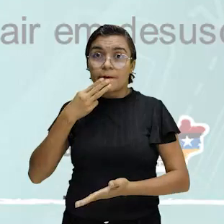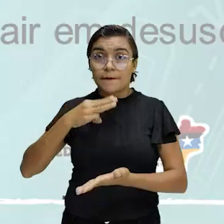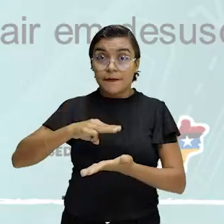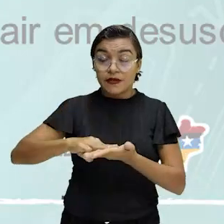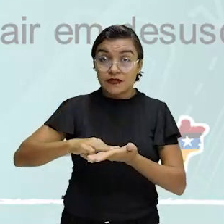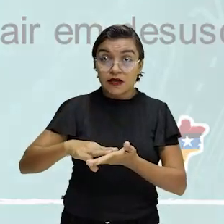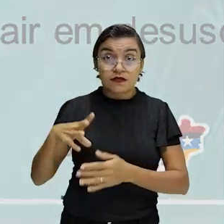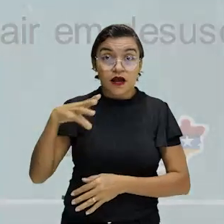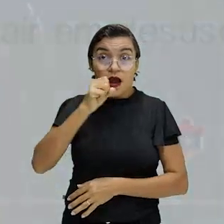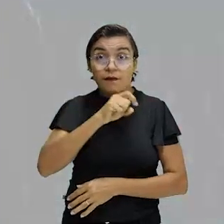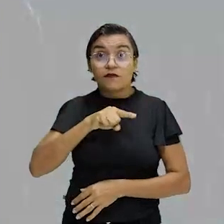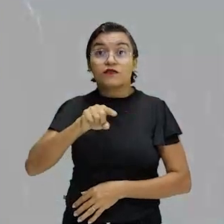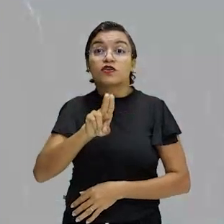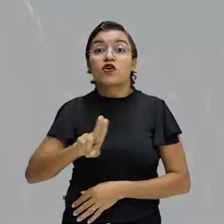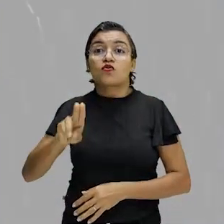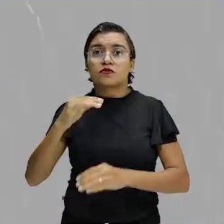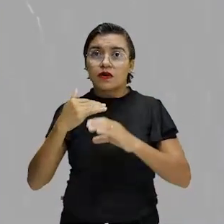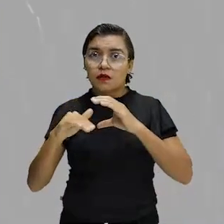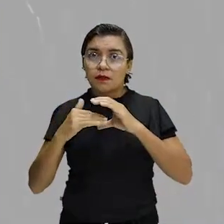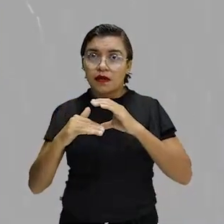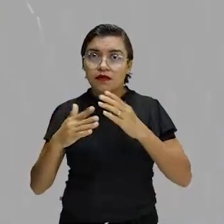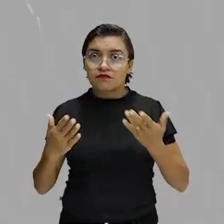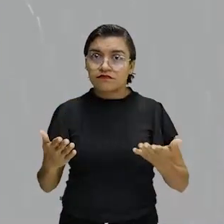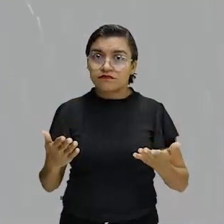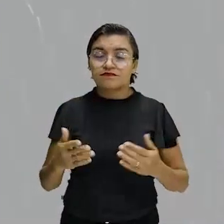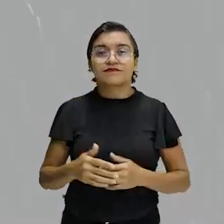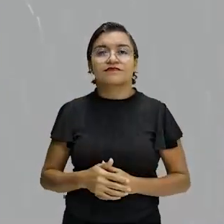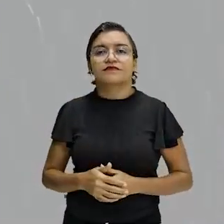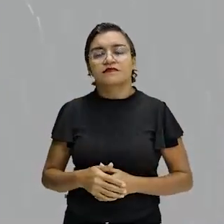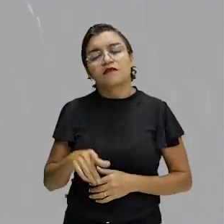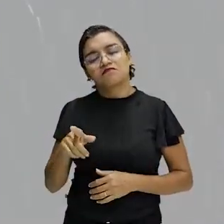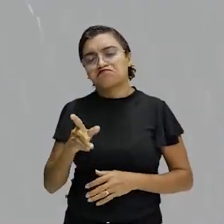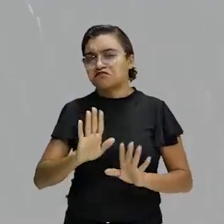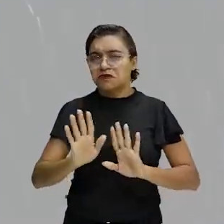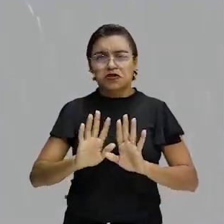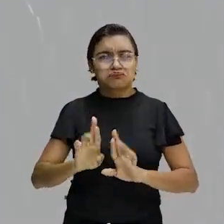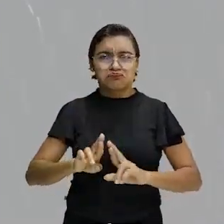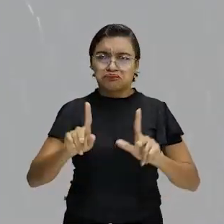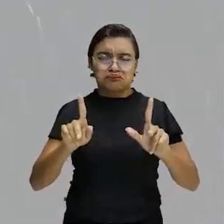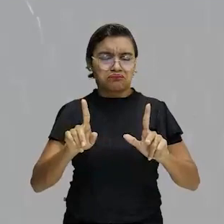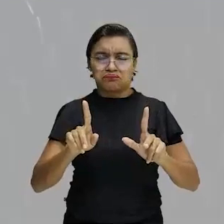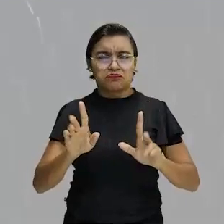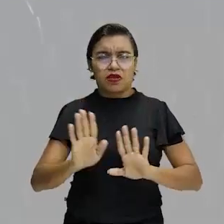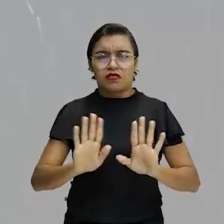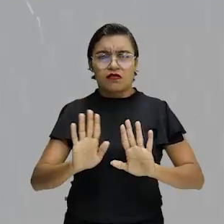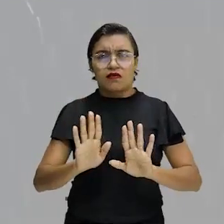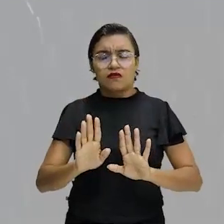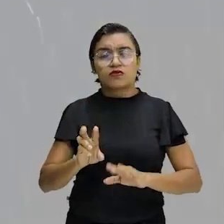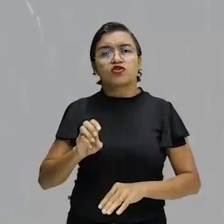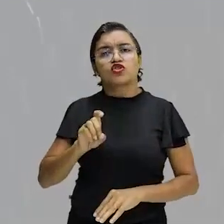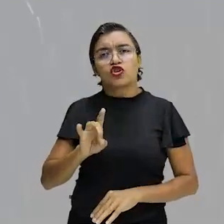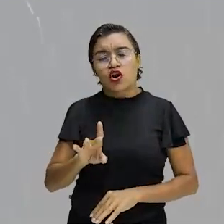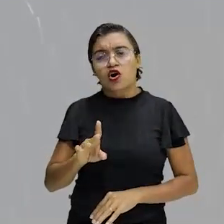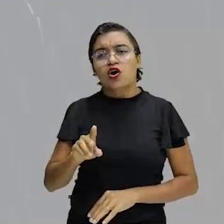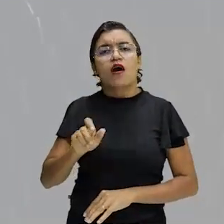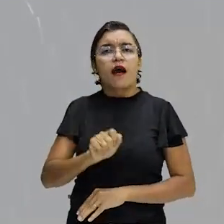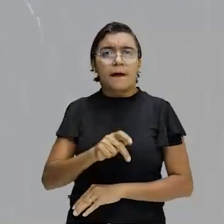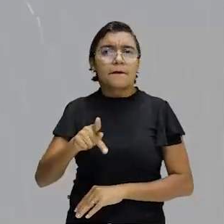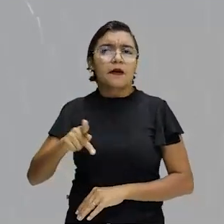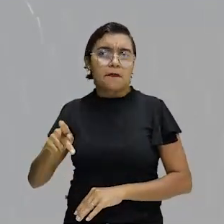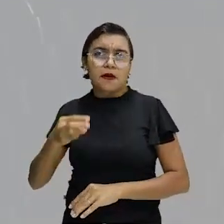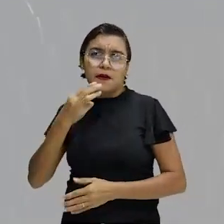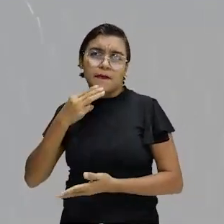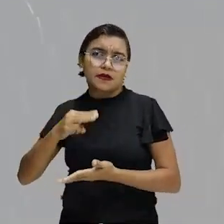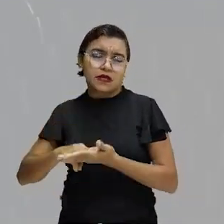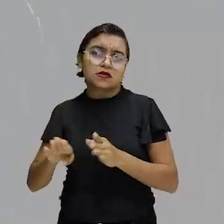utiliza o correio eletrônico? Provavelmente não, né, turma? Ou vocês vão ali mesmo pelo aplicativo de mensagem ou até mesmo pelas redes